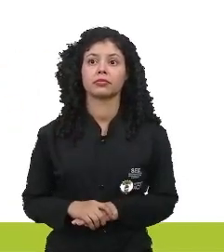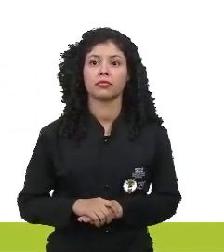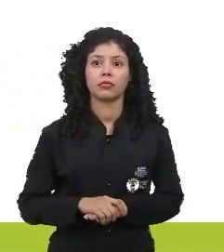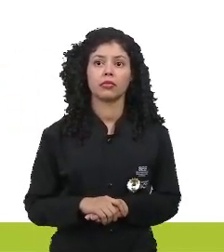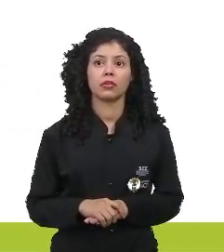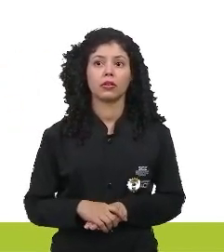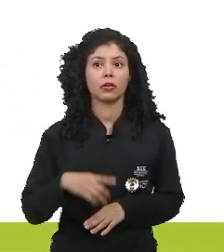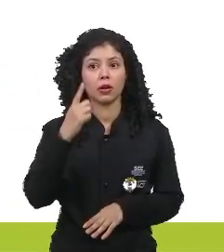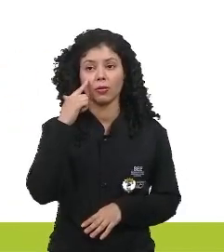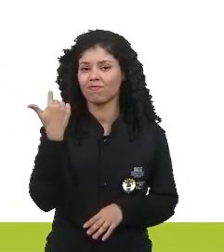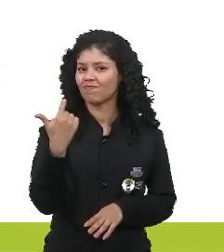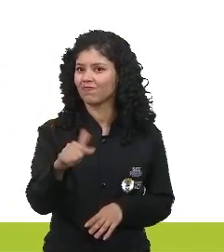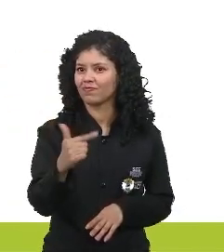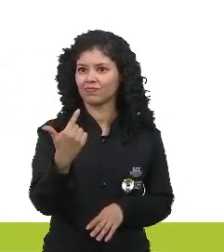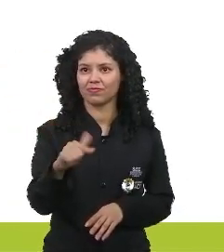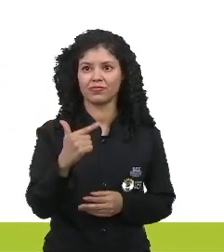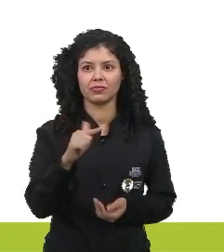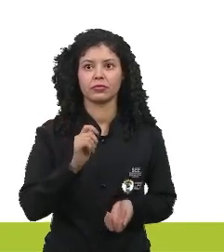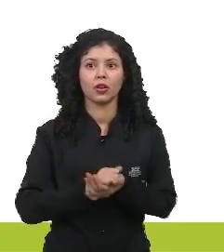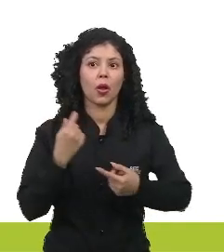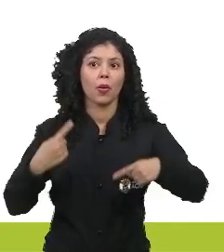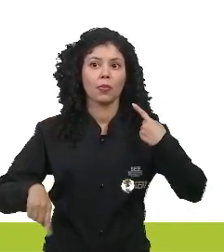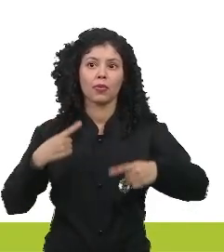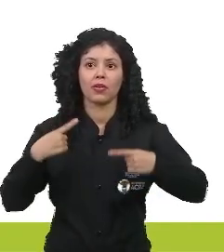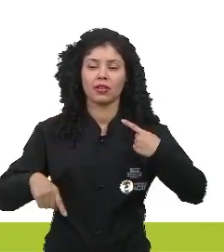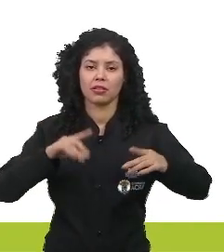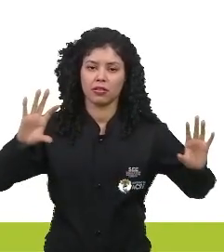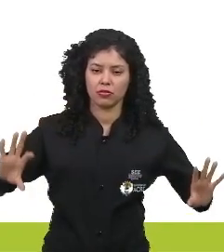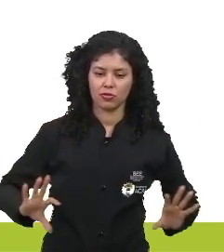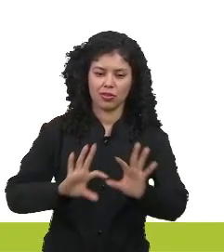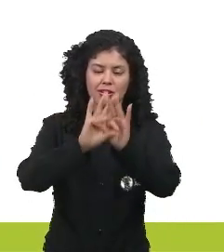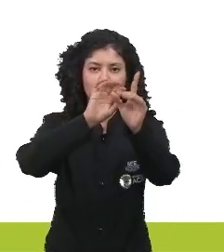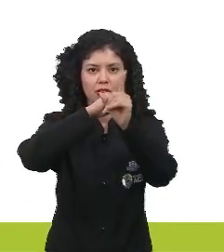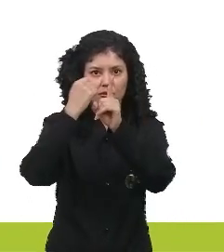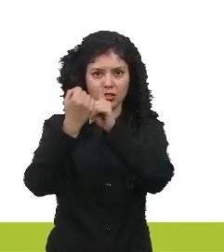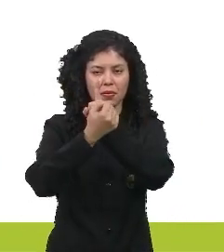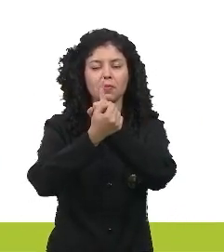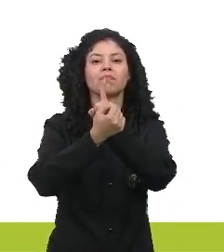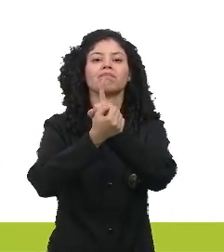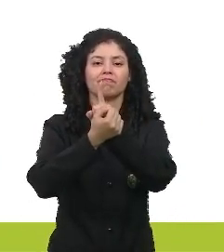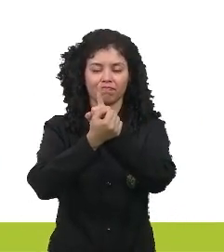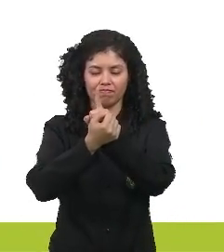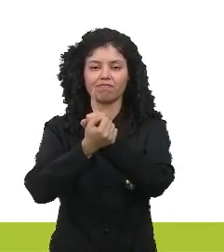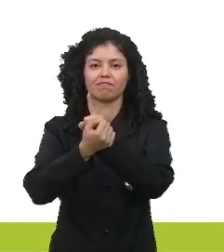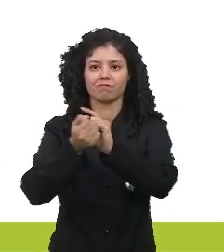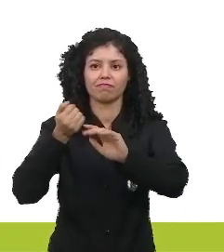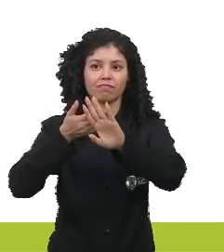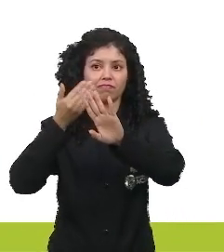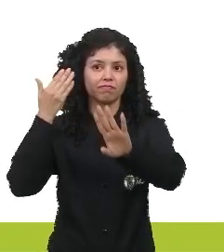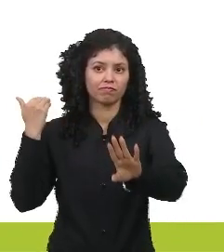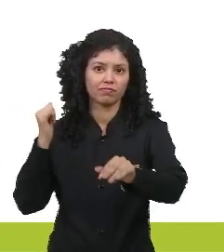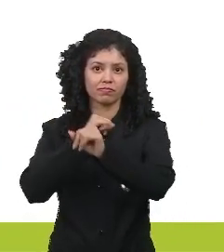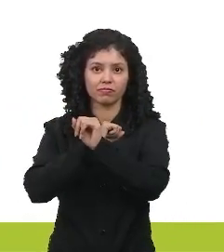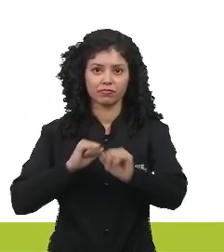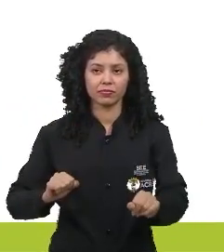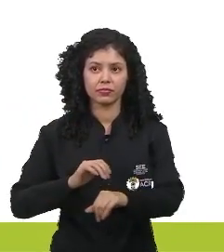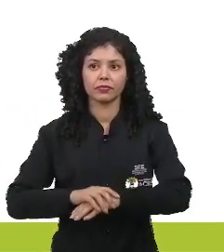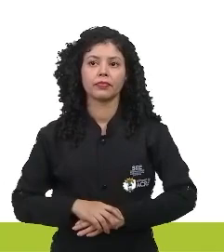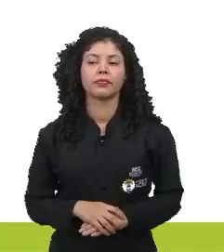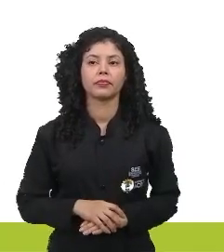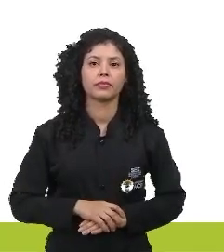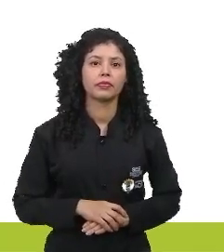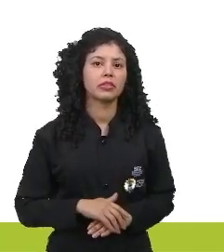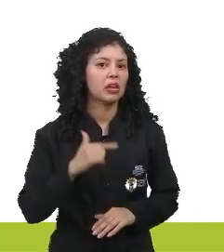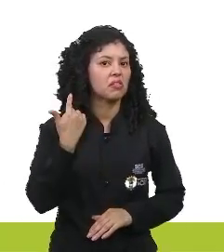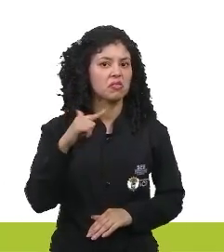não houve criação de políticas de integração social desses ex-escravos.